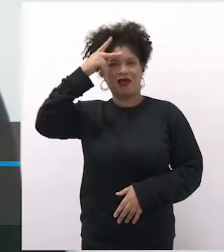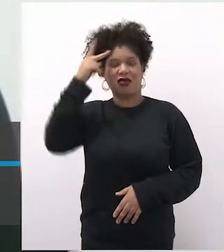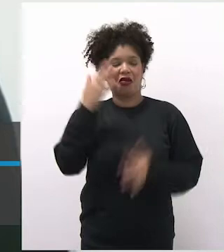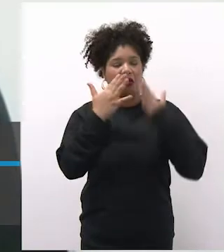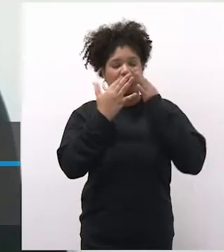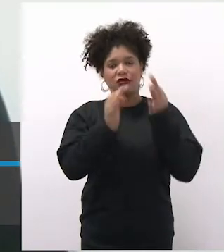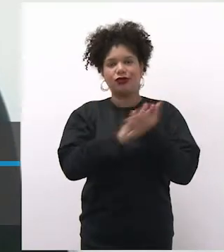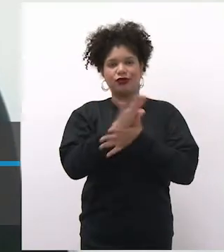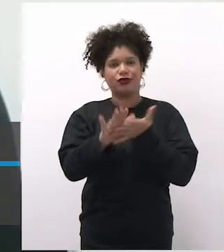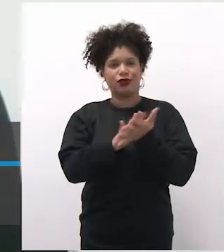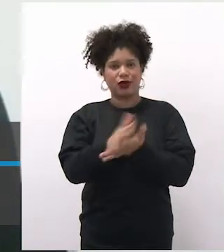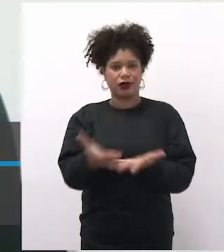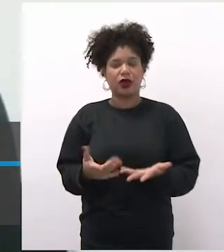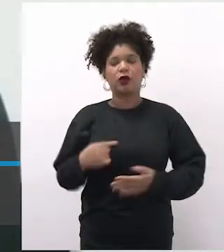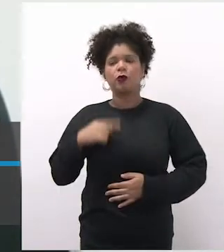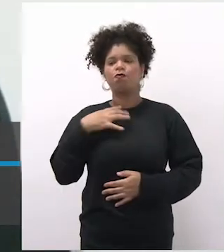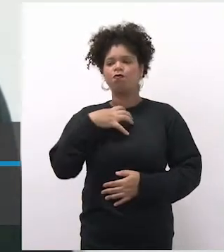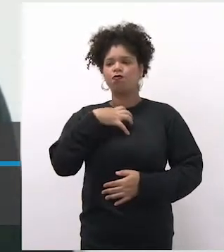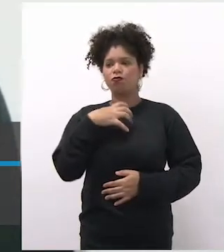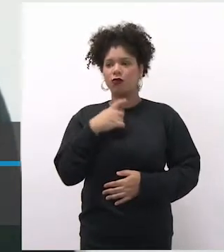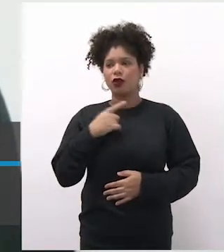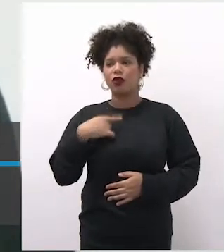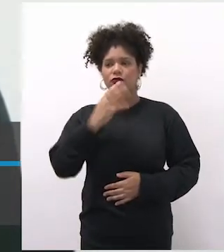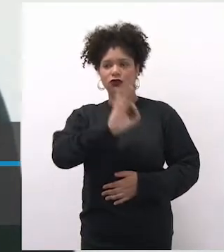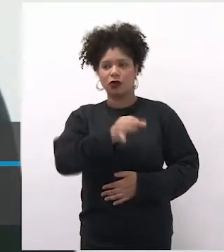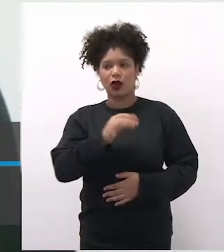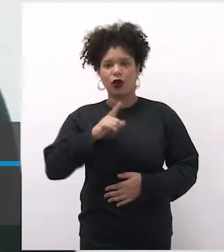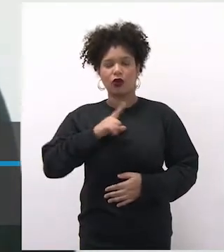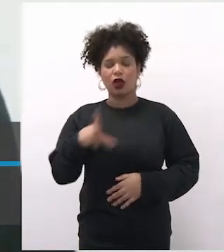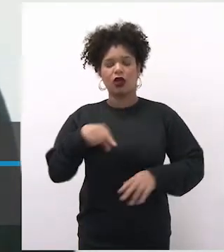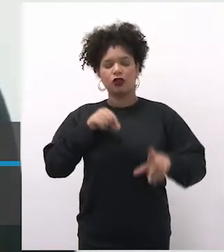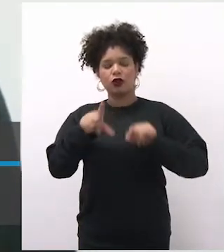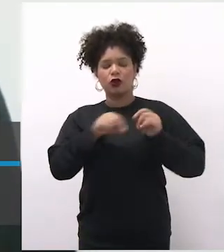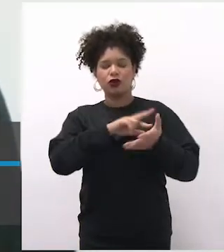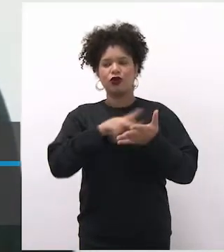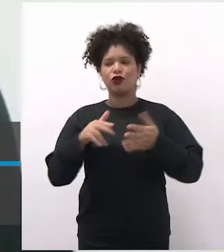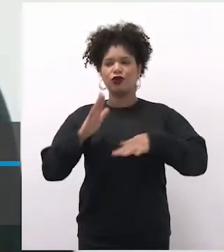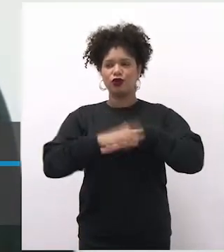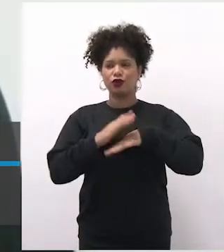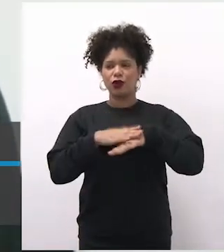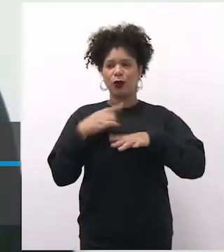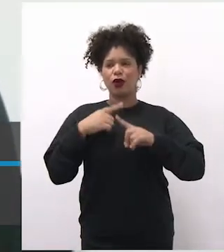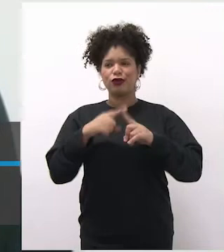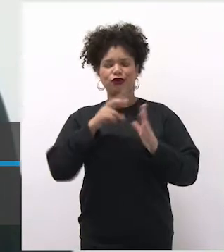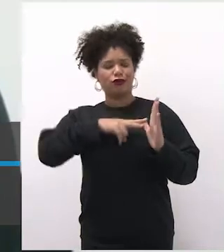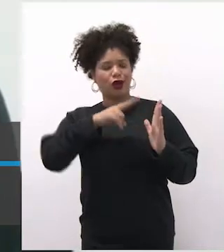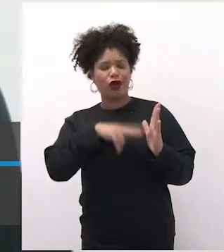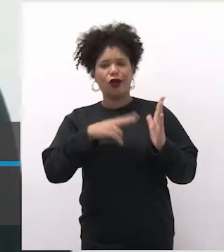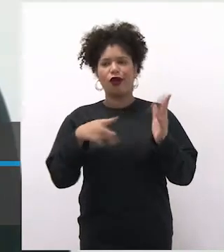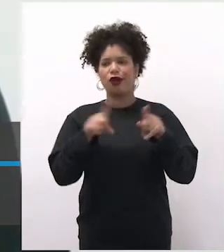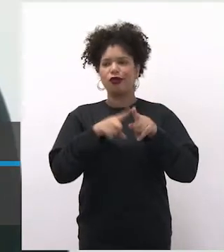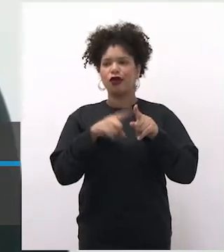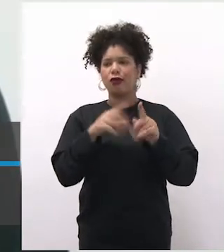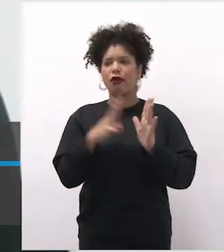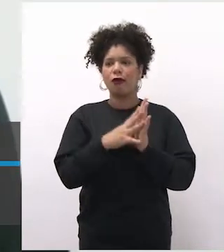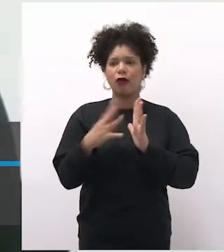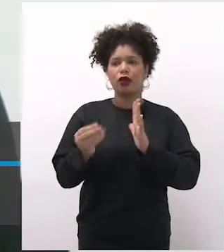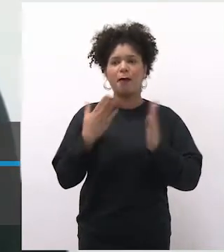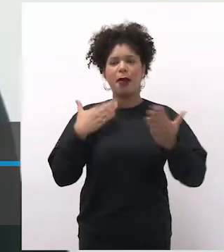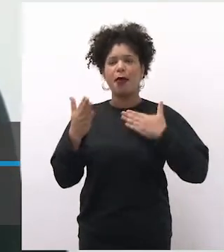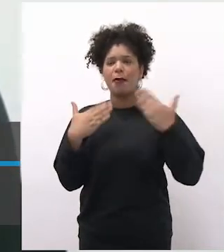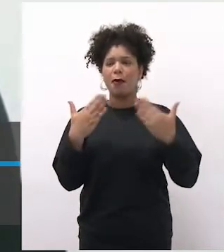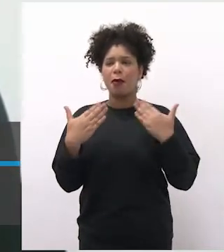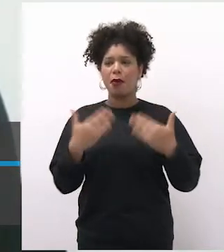reforça a certeza de que a gente está indo muito bem, que as escolhas que a gente tem feito enquanto leitura, enquanto modelo de discussão, tem